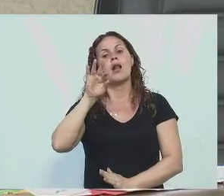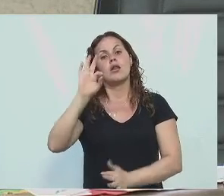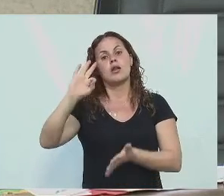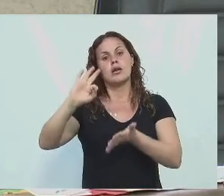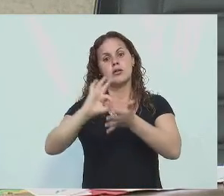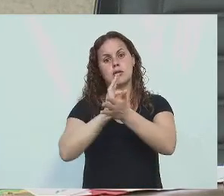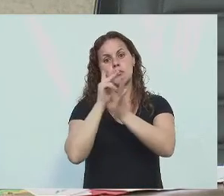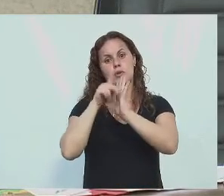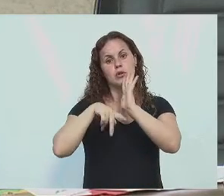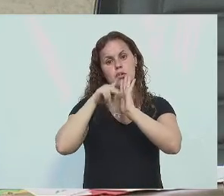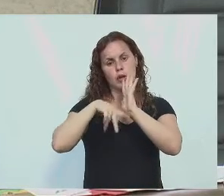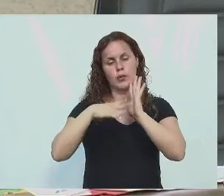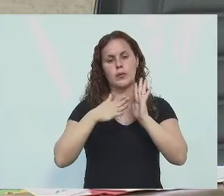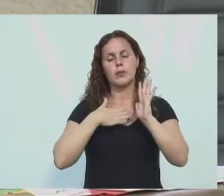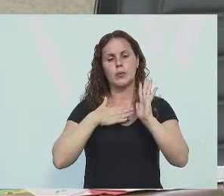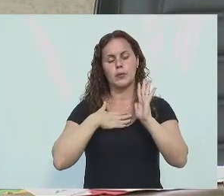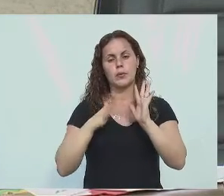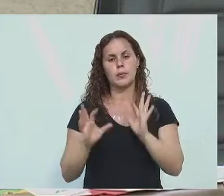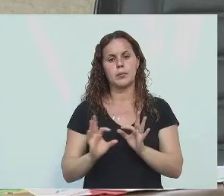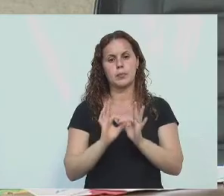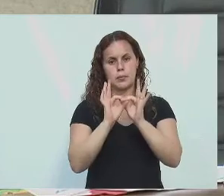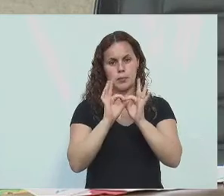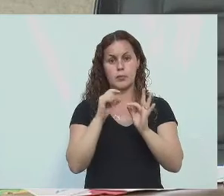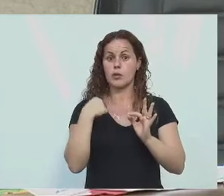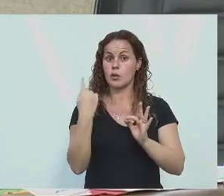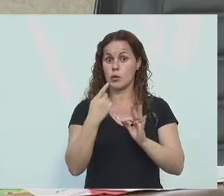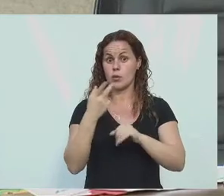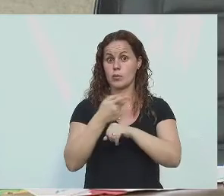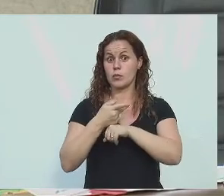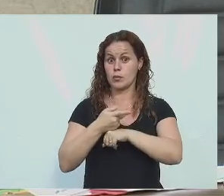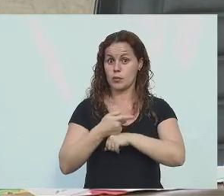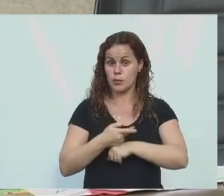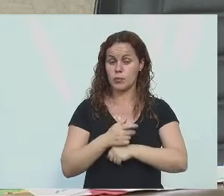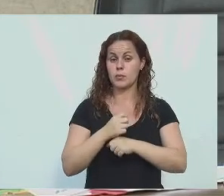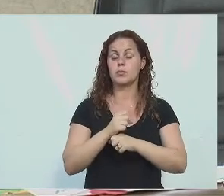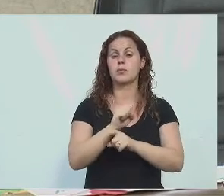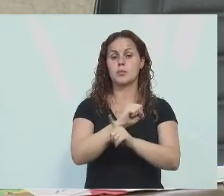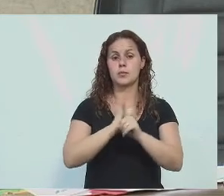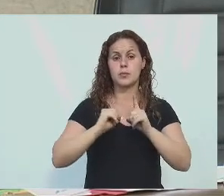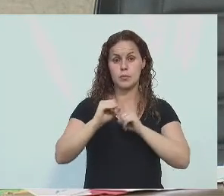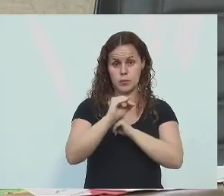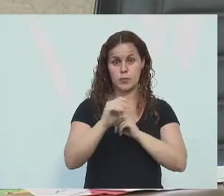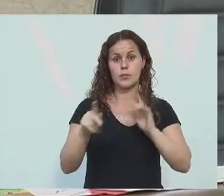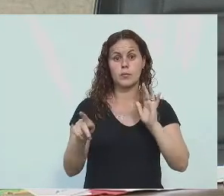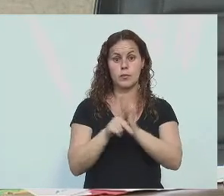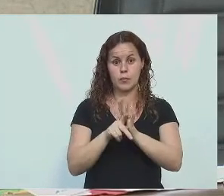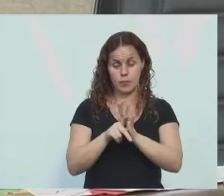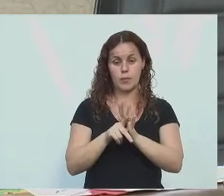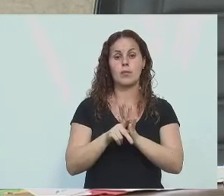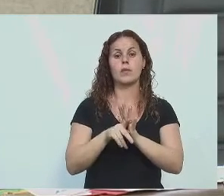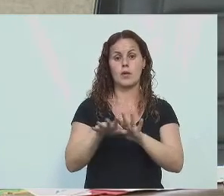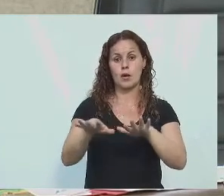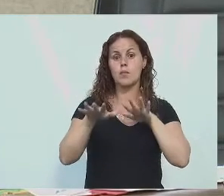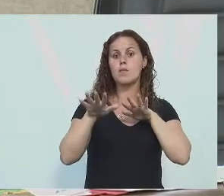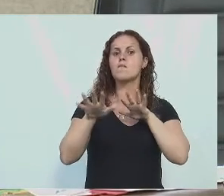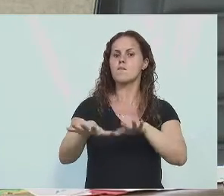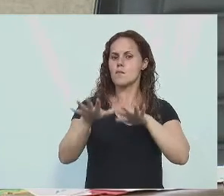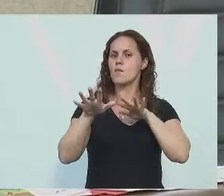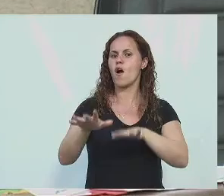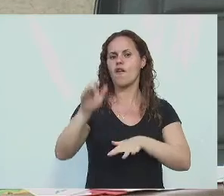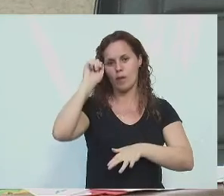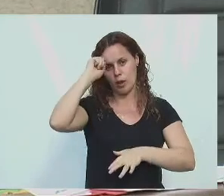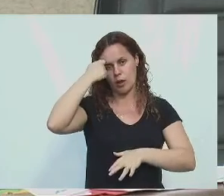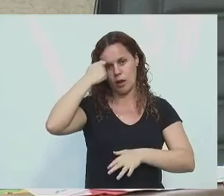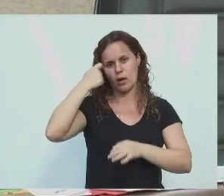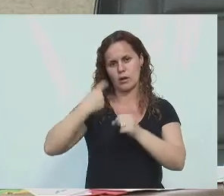junto comigo, porque nós fomos procurados pela sociedade civil e pelos movimentos negros da cidade. Isso